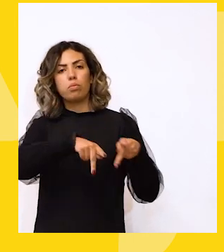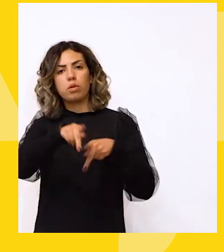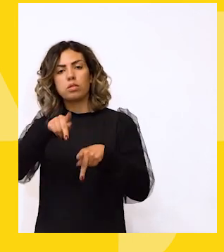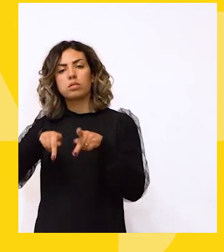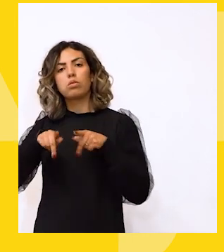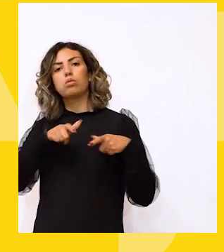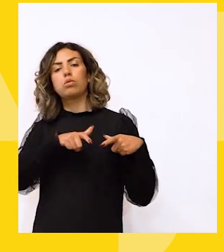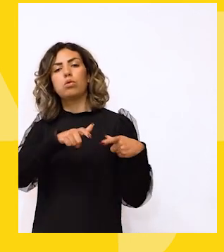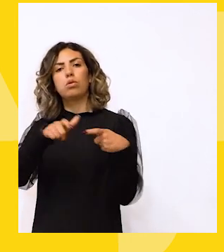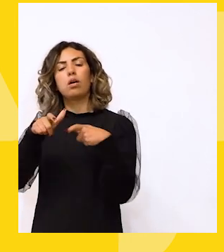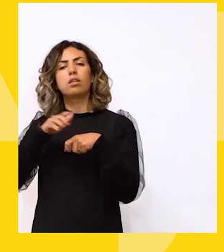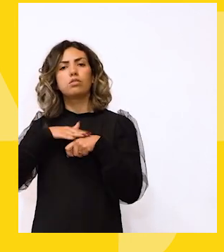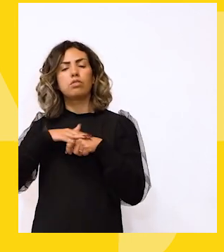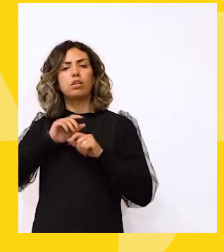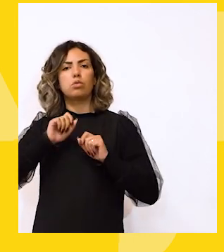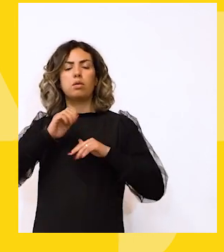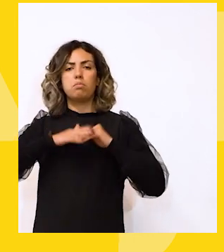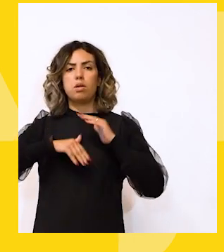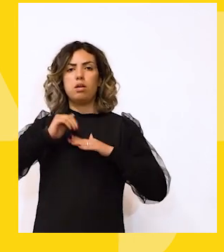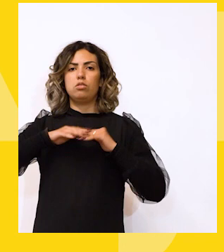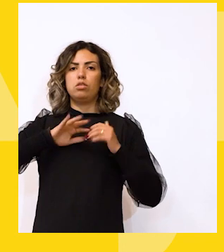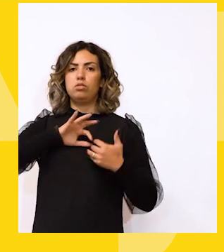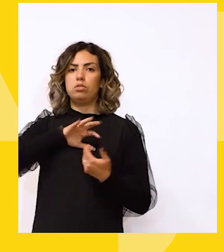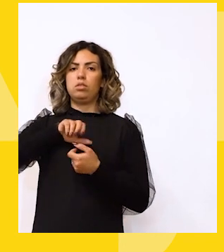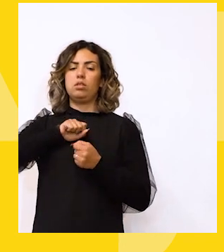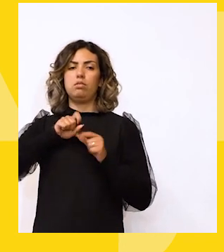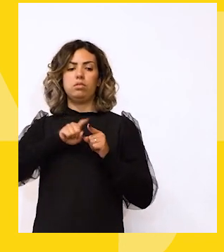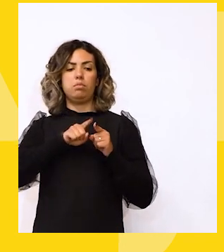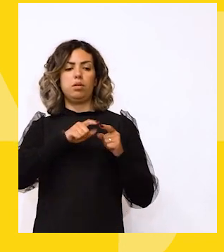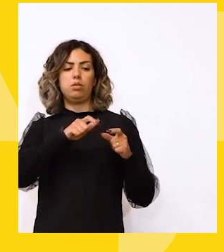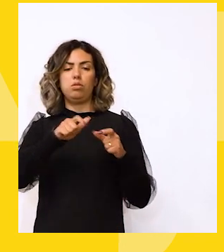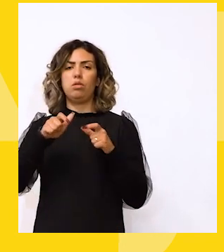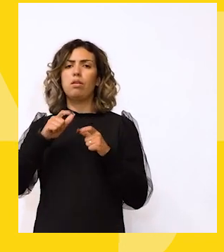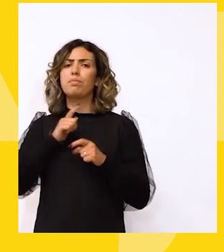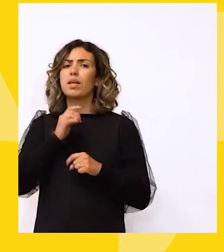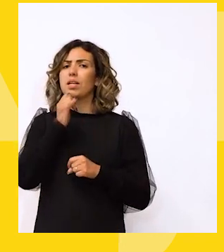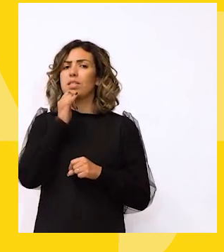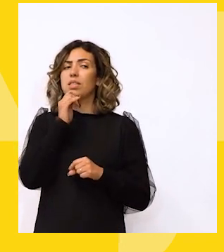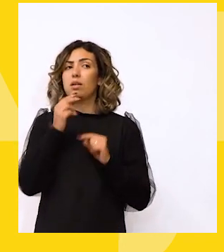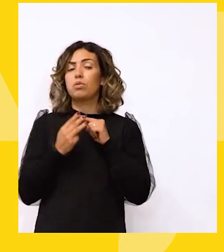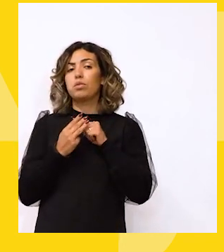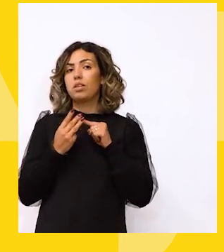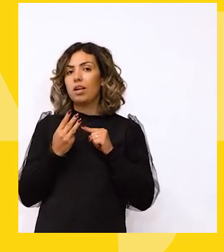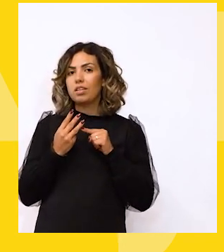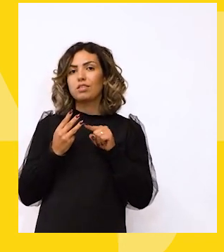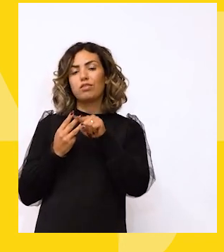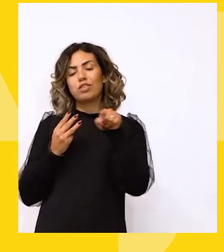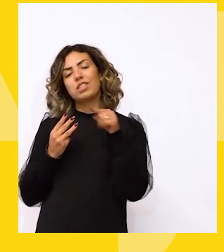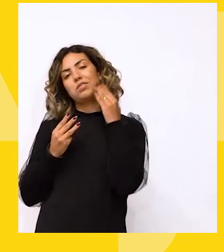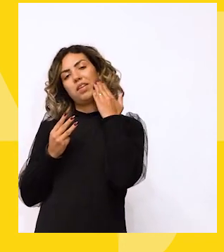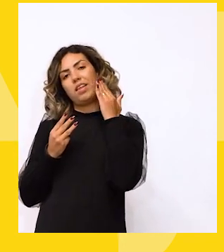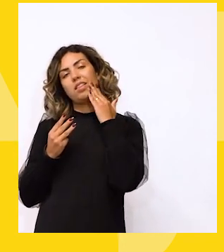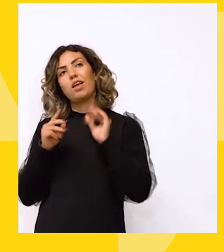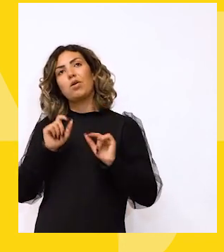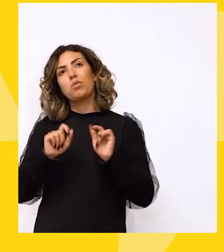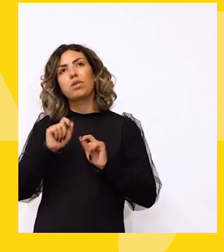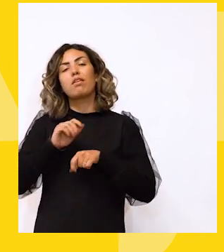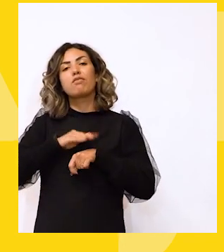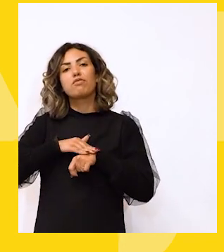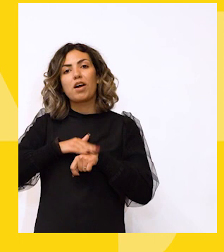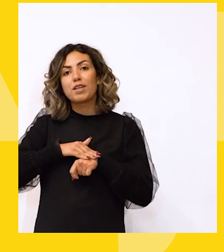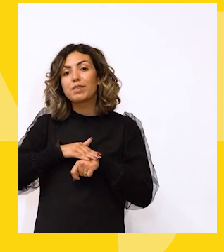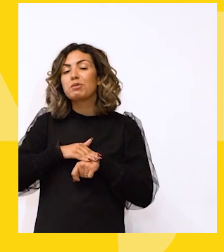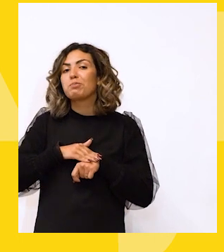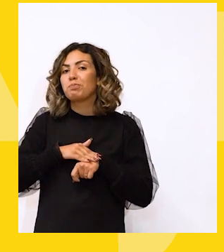práticas produtivas sustentáveis e com aproveitamento de recursos locais então três exemplos de agenda para vocês entenderem o que nós estamos fazendo que está sendo